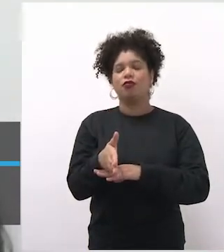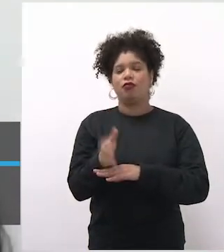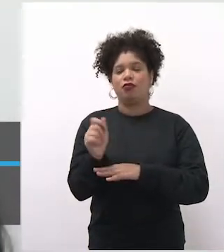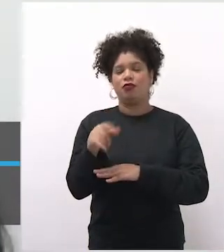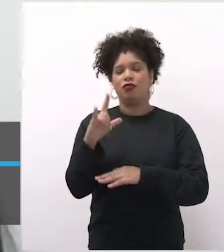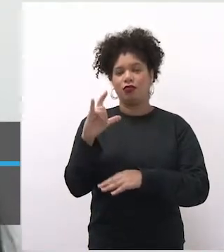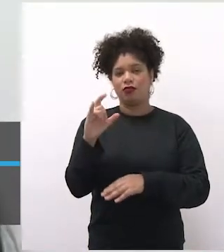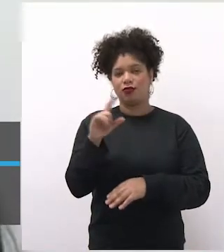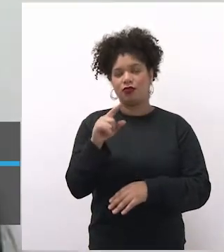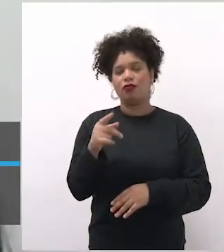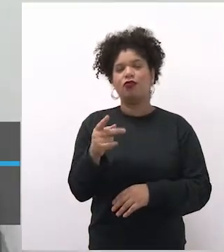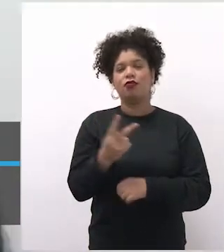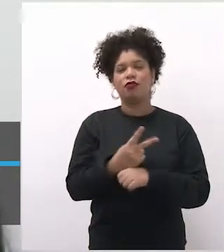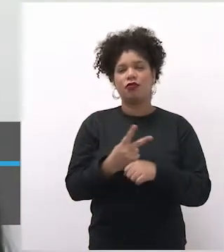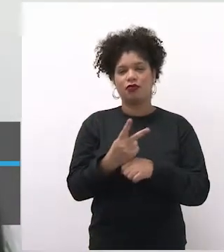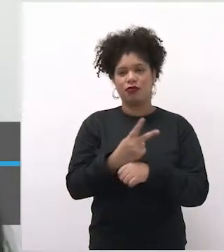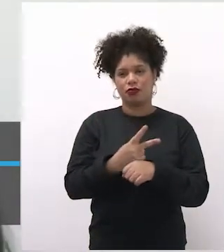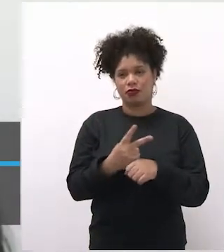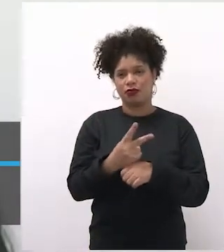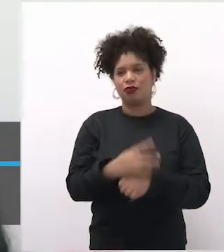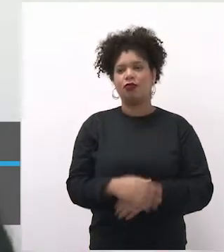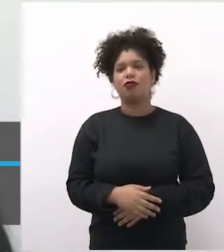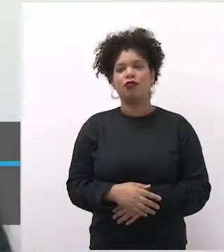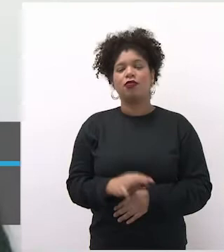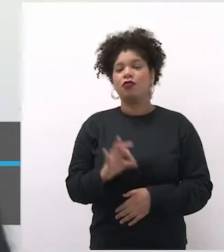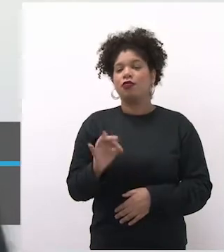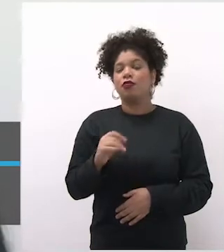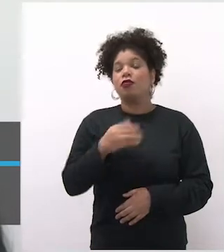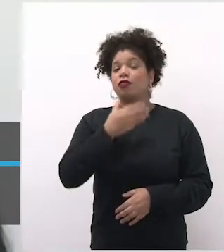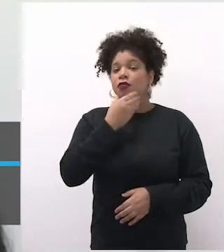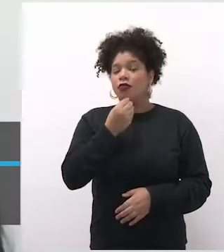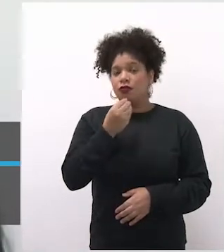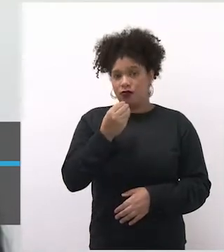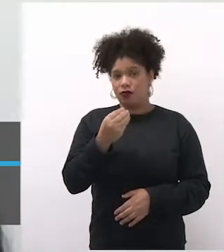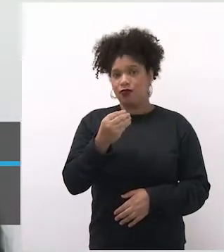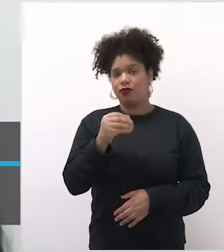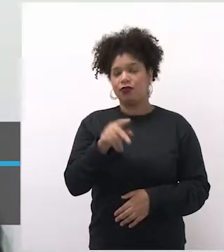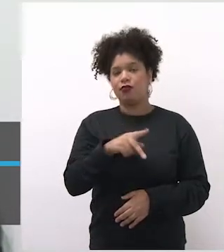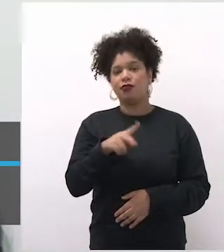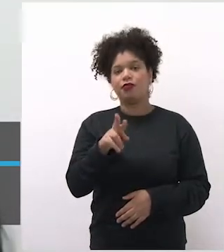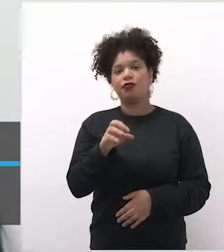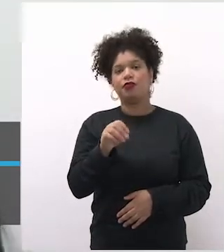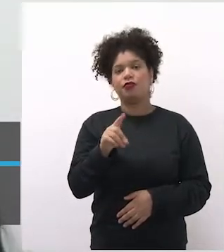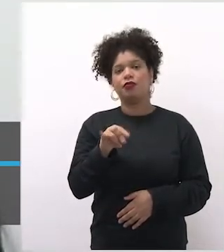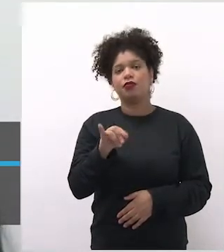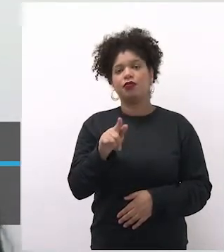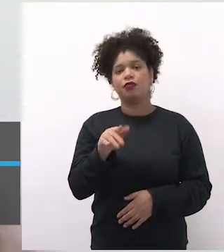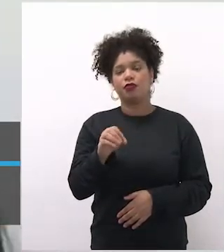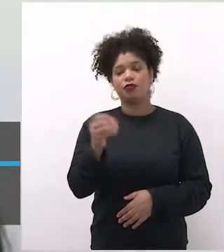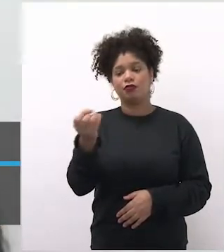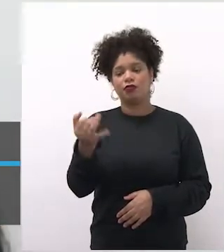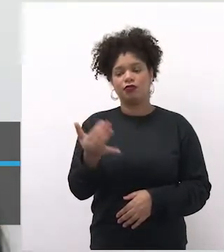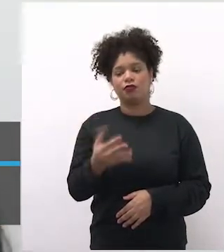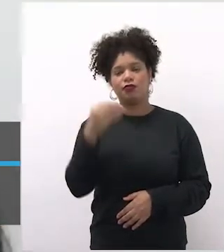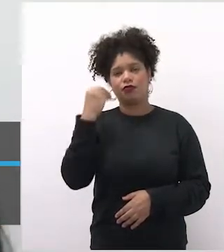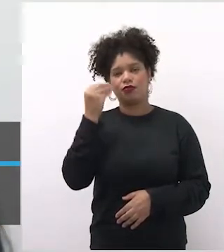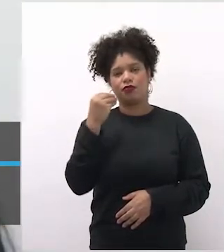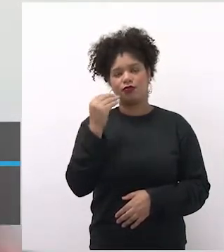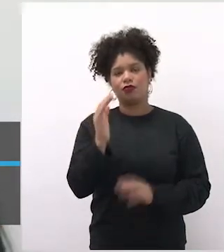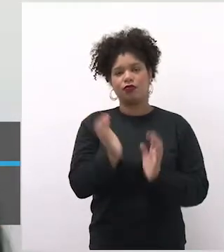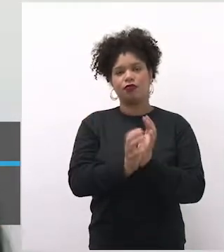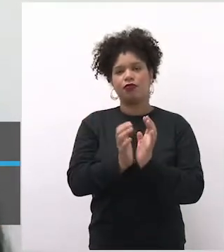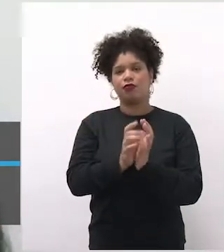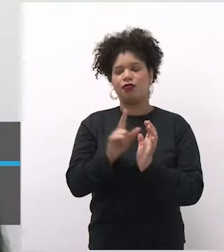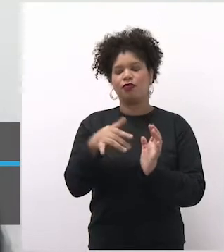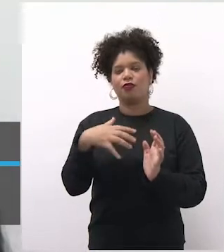muito importante. E Rodrigo partilha as experiências que ele tem com essas turmas. Eu acho que é inspirador, principalmente para quem